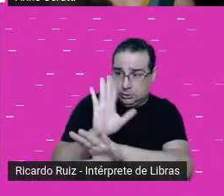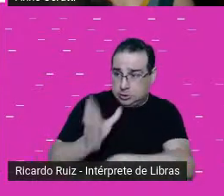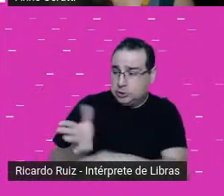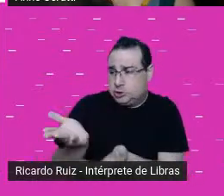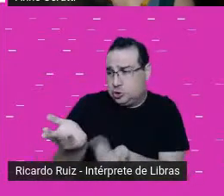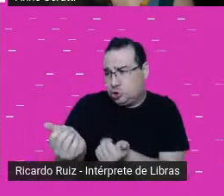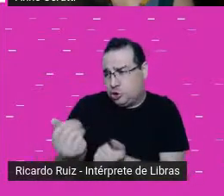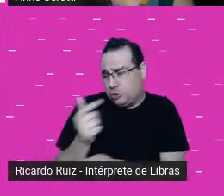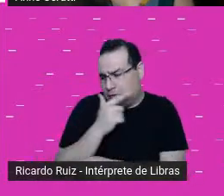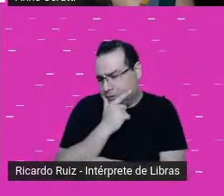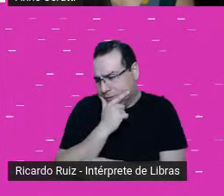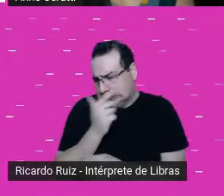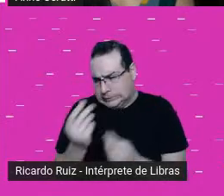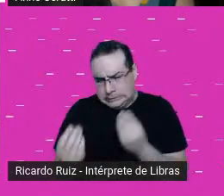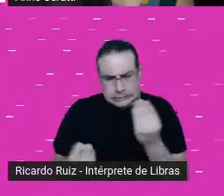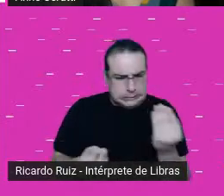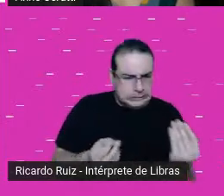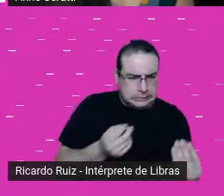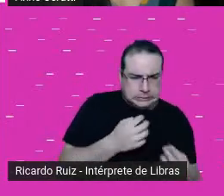jovem e tentando, enfim,